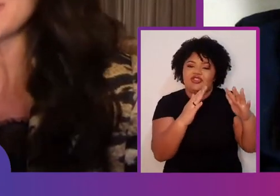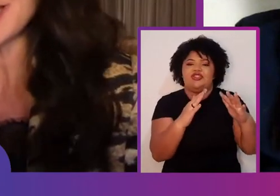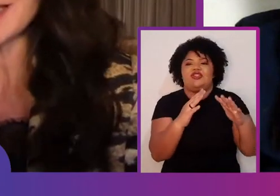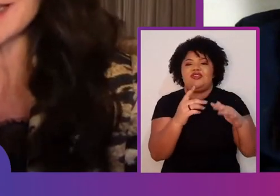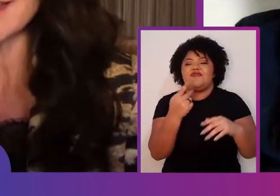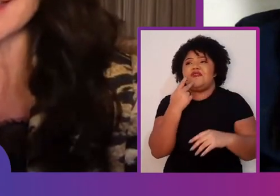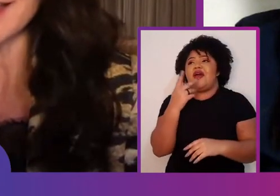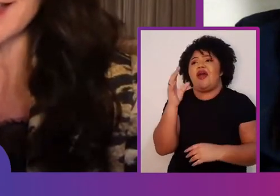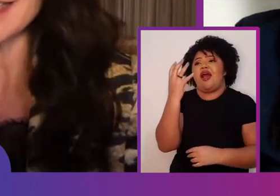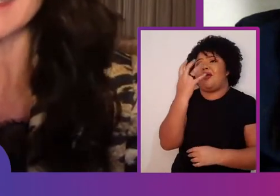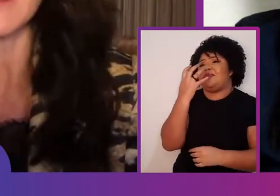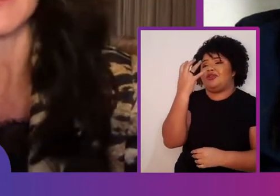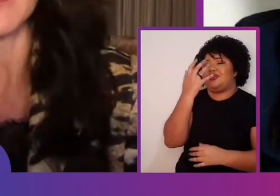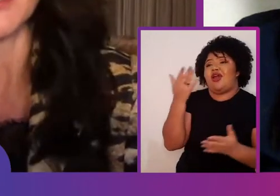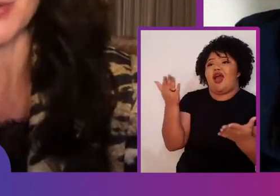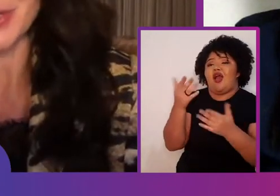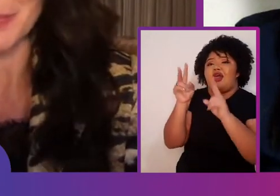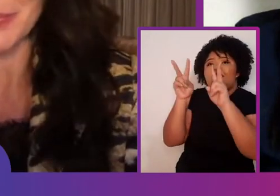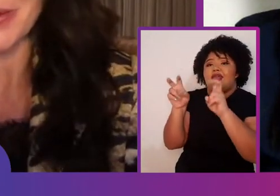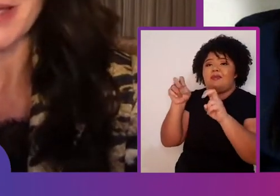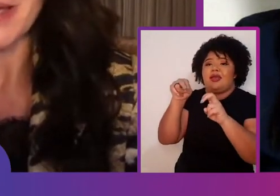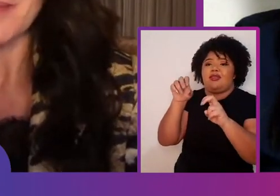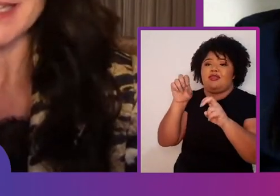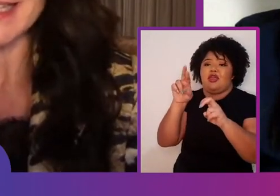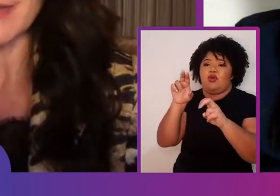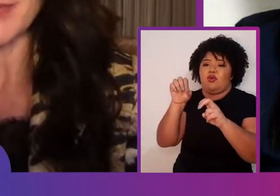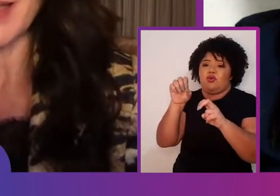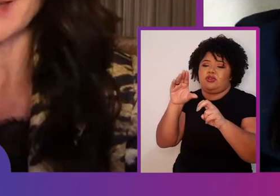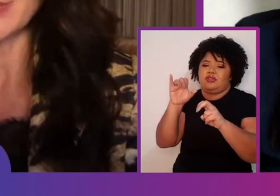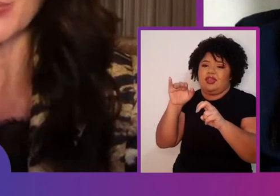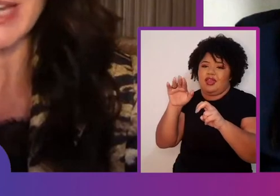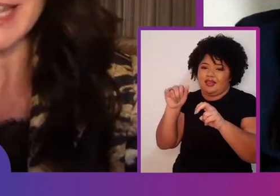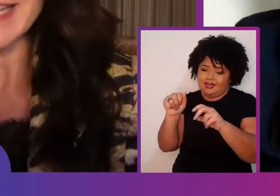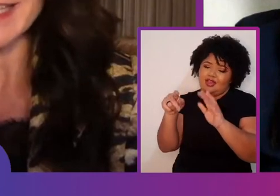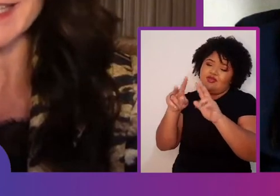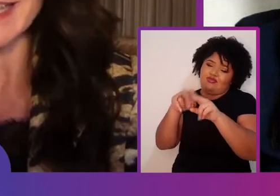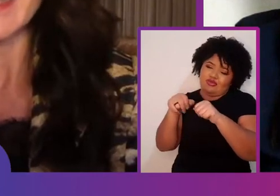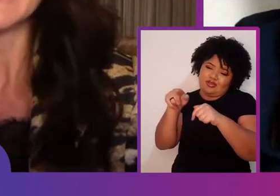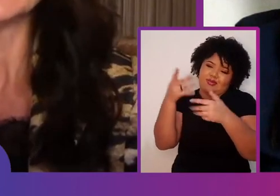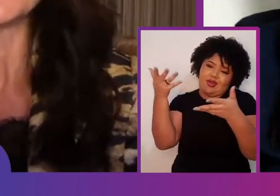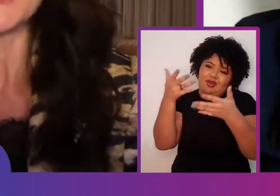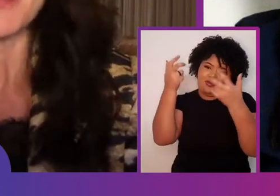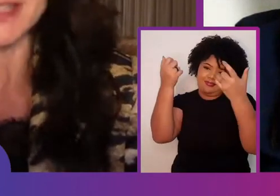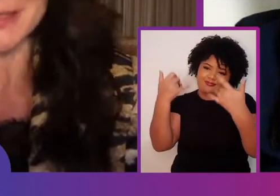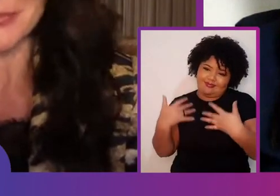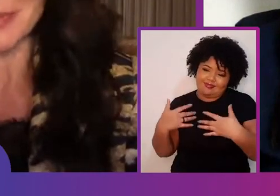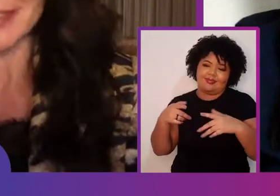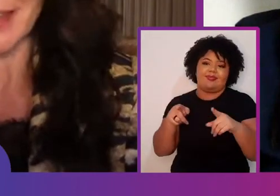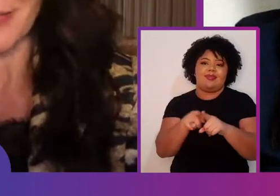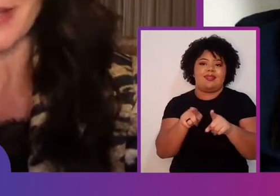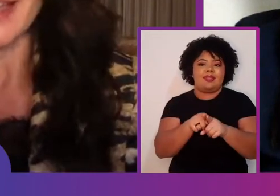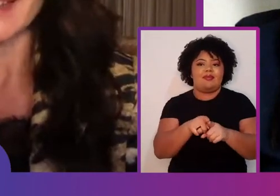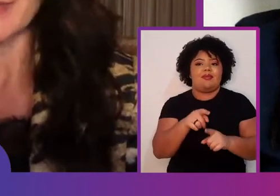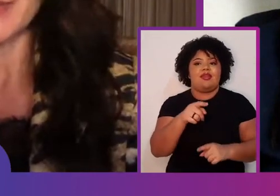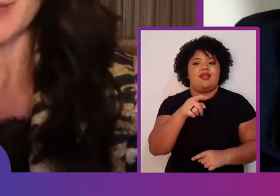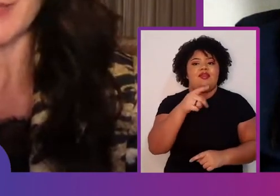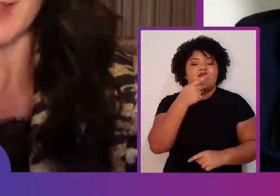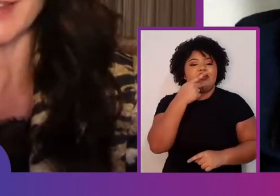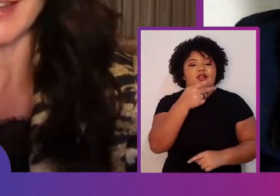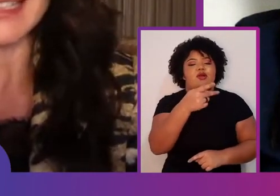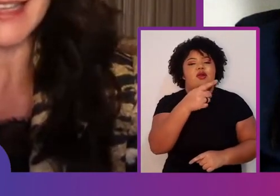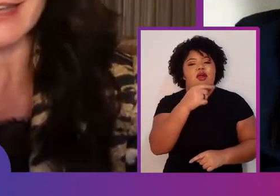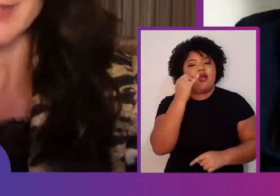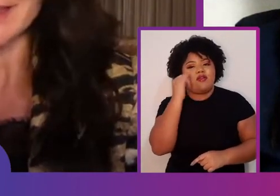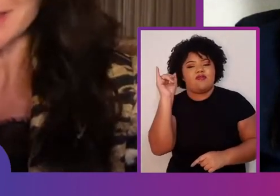por neurociência graças a Carla Tiepo. Maristela Ferrari, adorei esse antidepressivo mental.